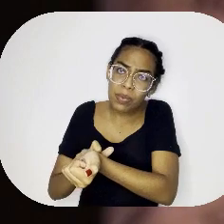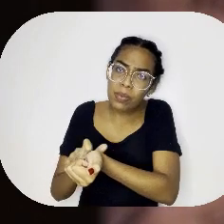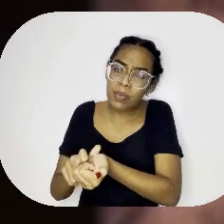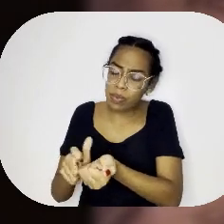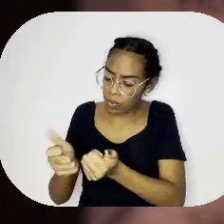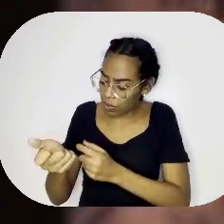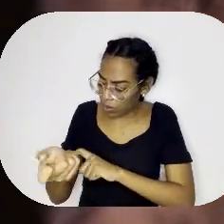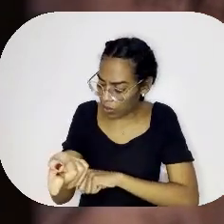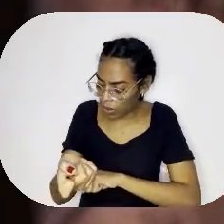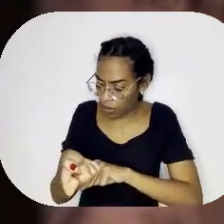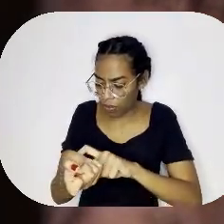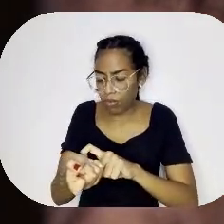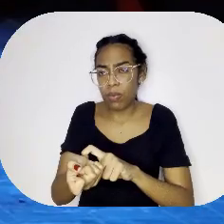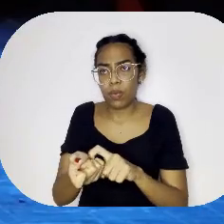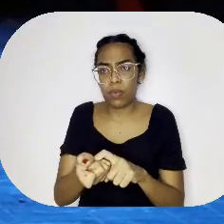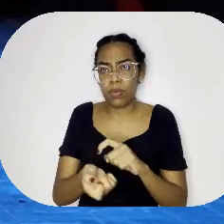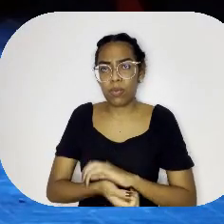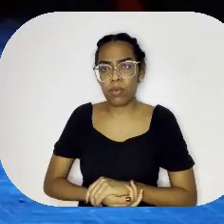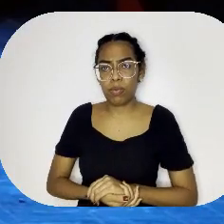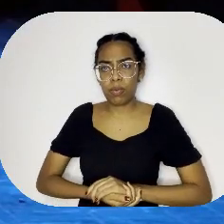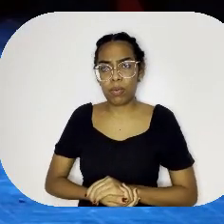letárgica, fascina.